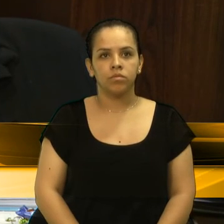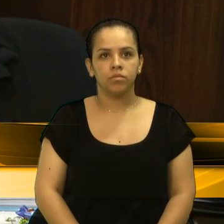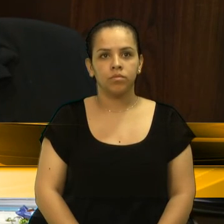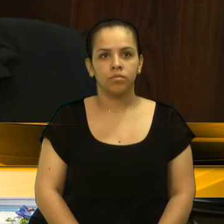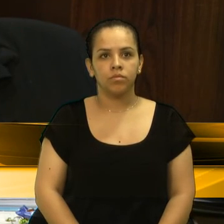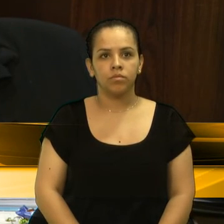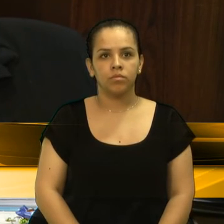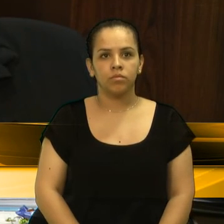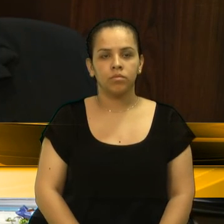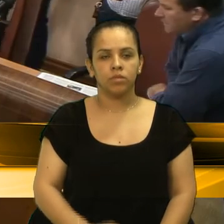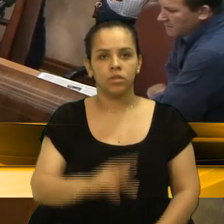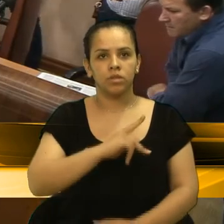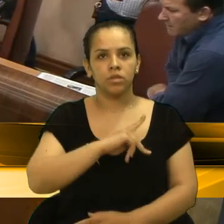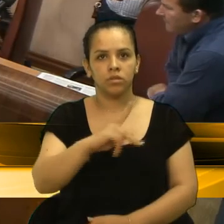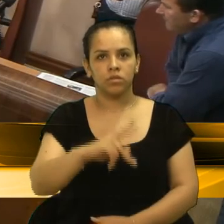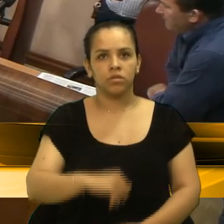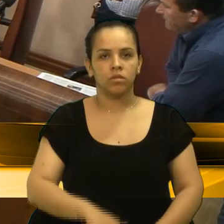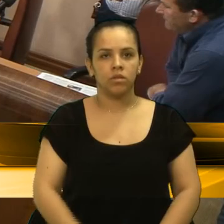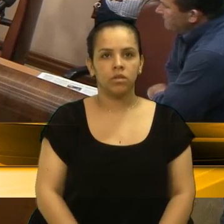procedente, presidente. Obrigado.